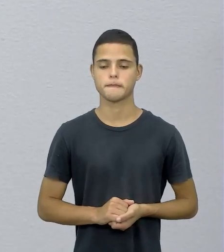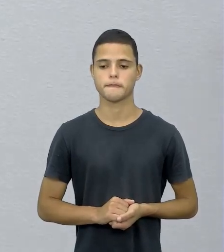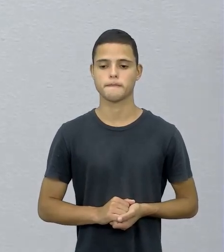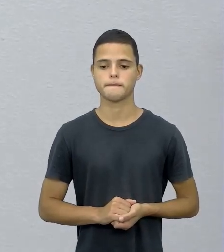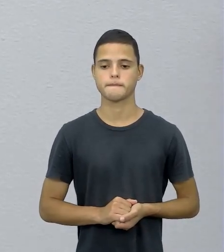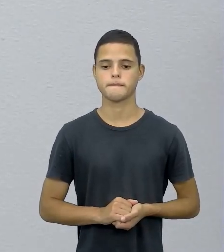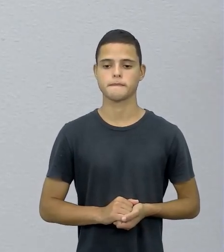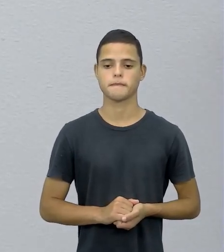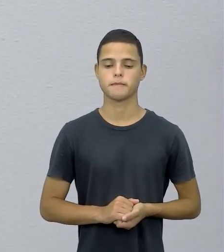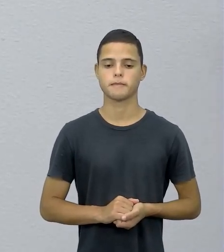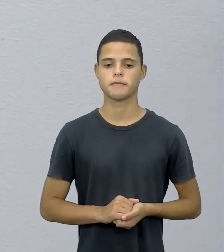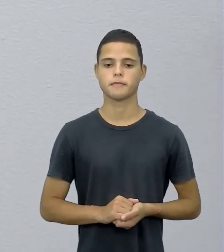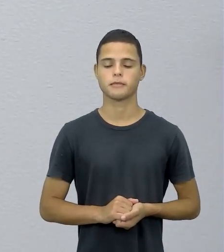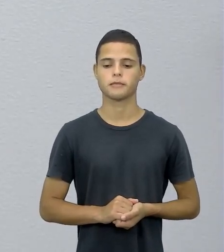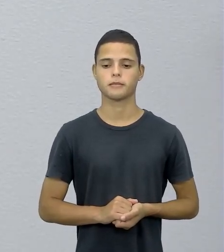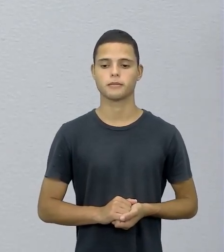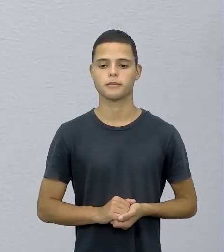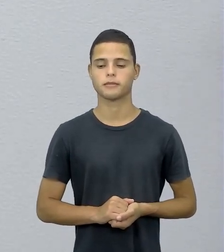Já.